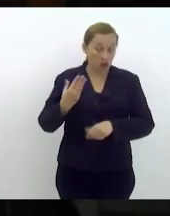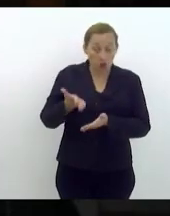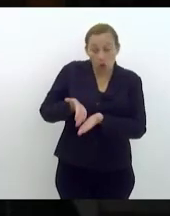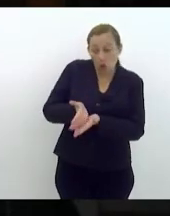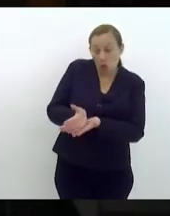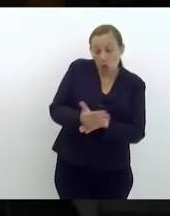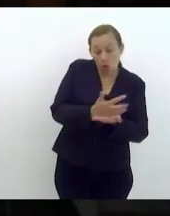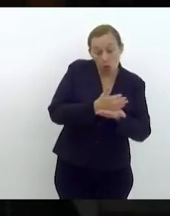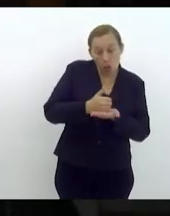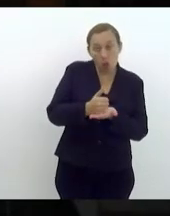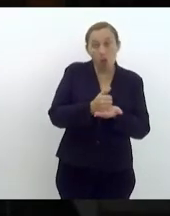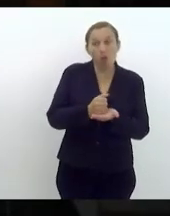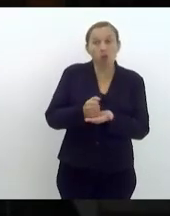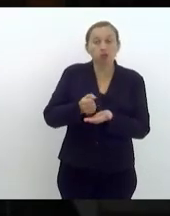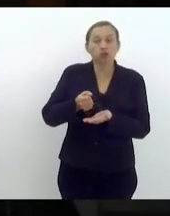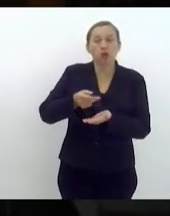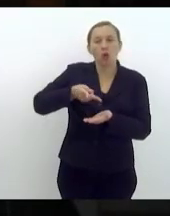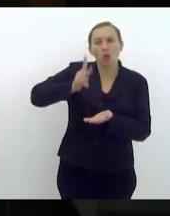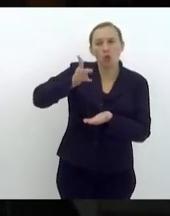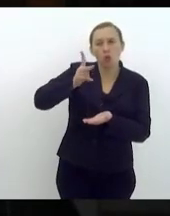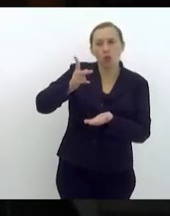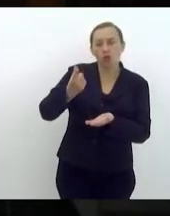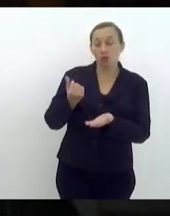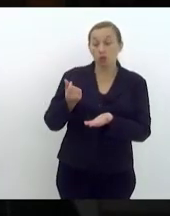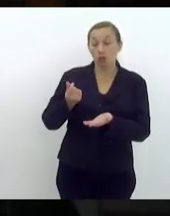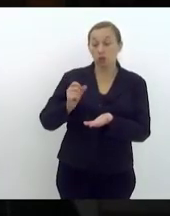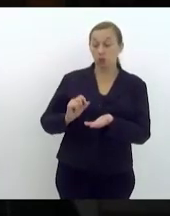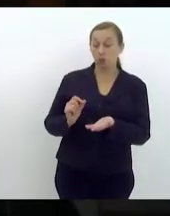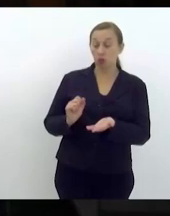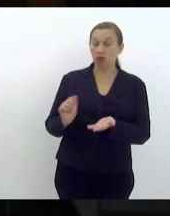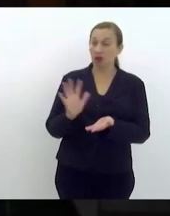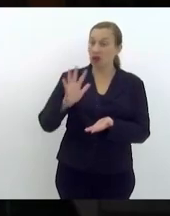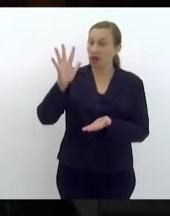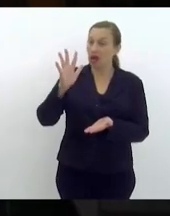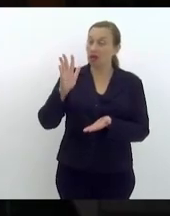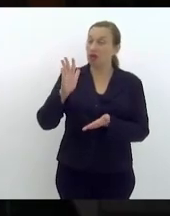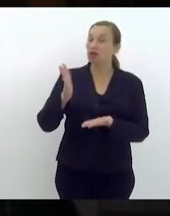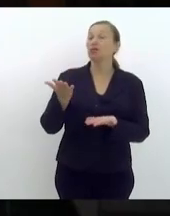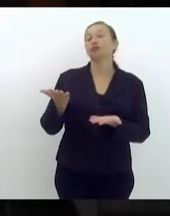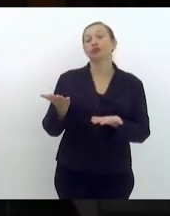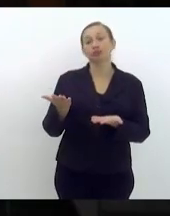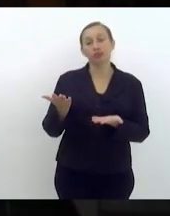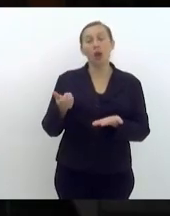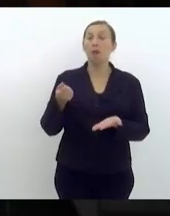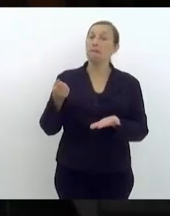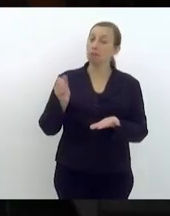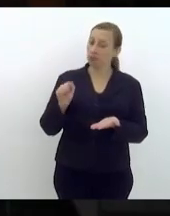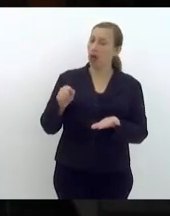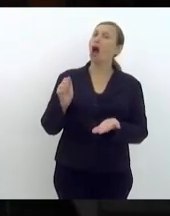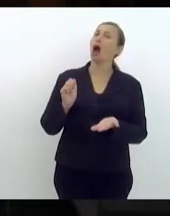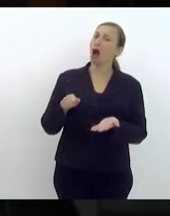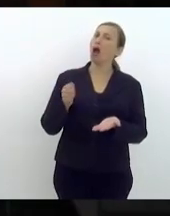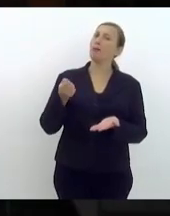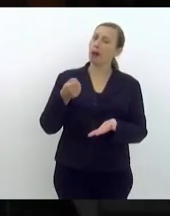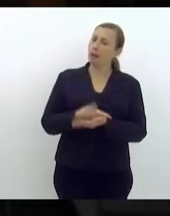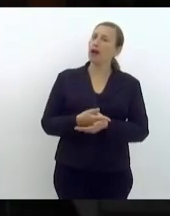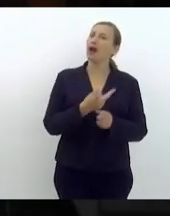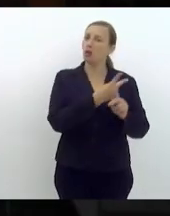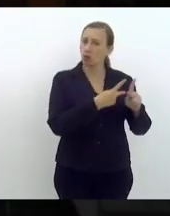royals participações especiais Está Alta tem sido mais do que suficiente para pagar o rio